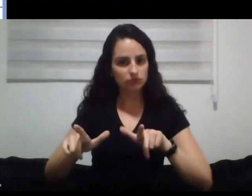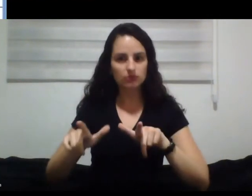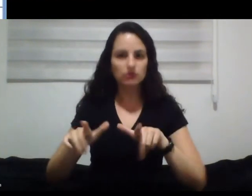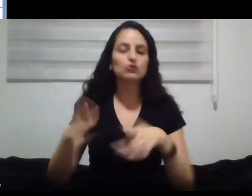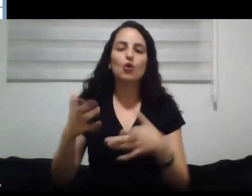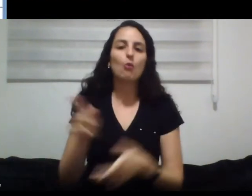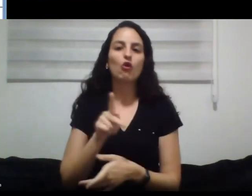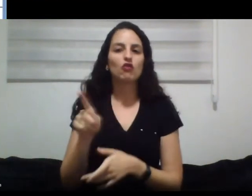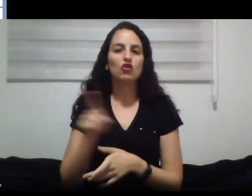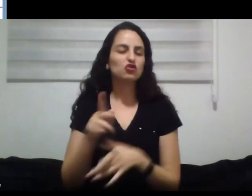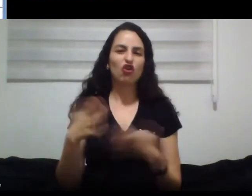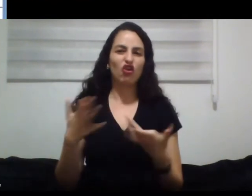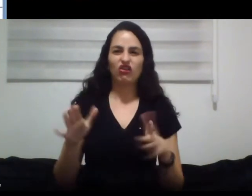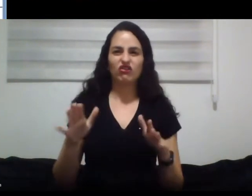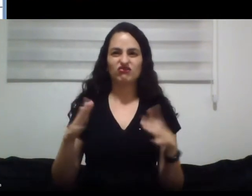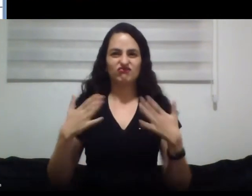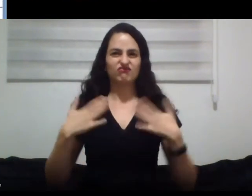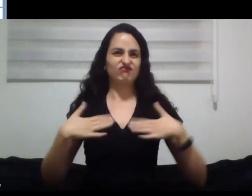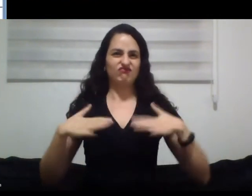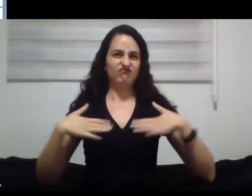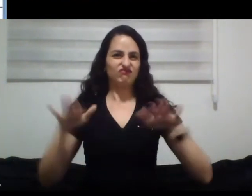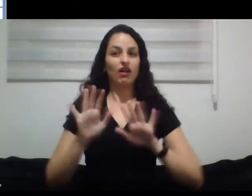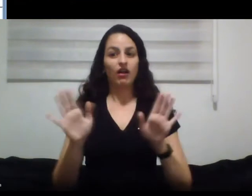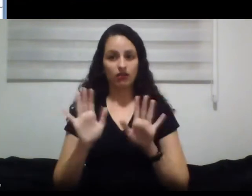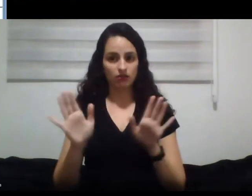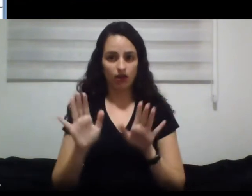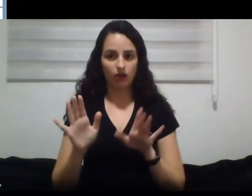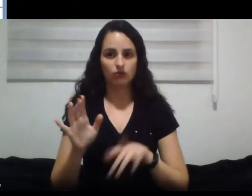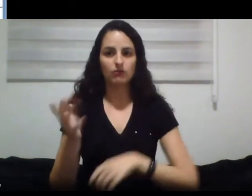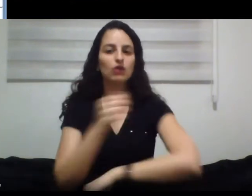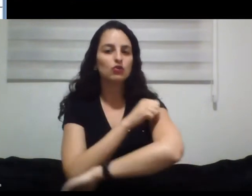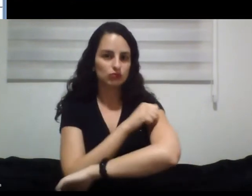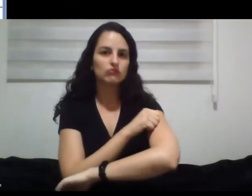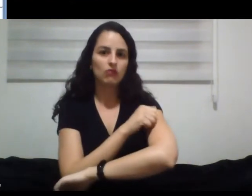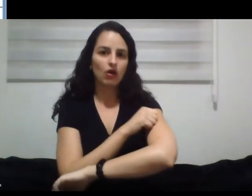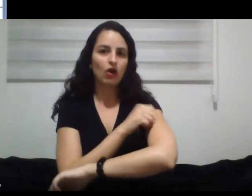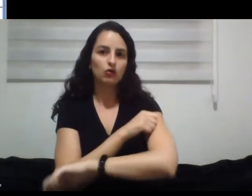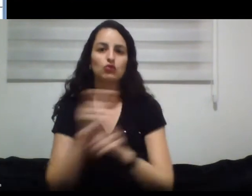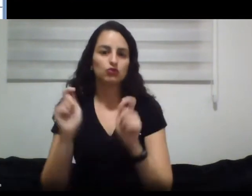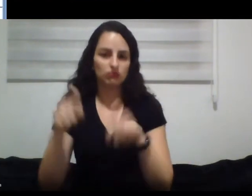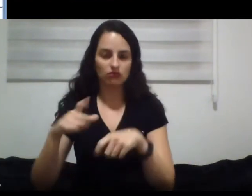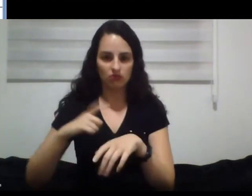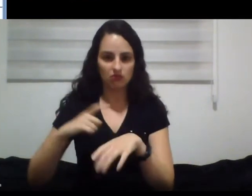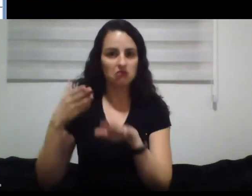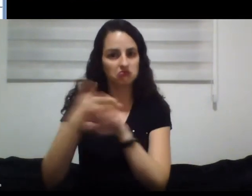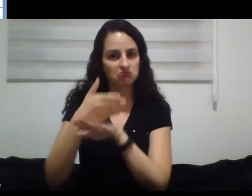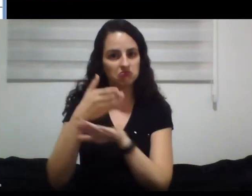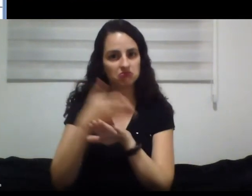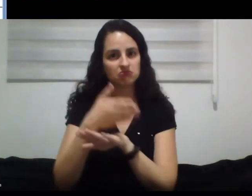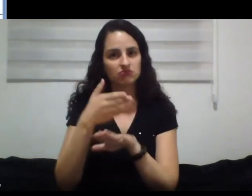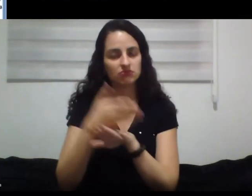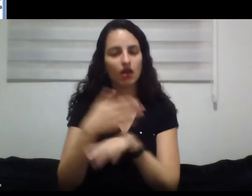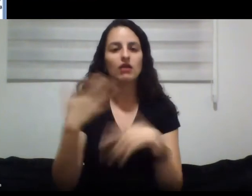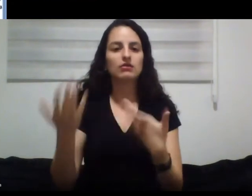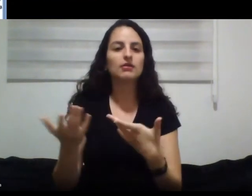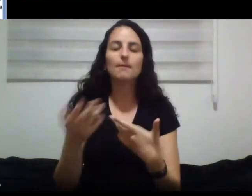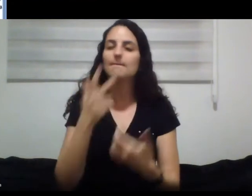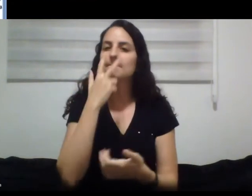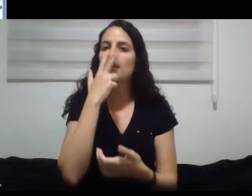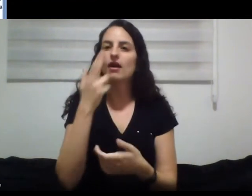SIGA, tá? Indicação dos cursos, objetivo geral, tá?